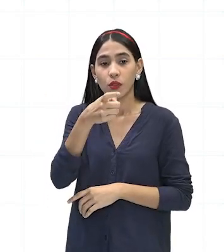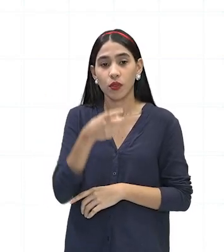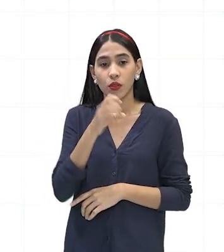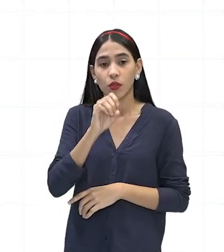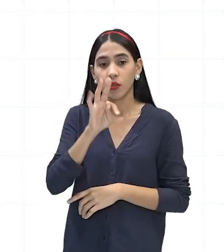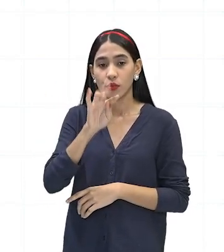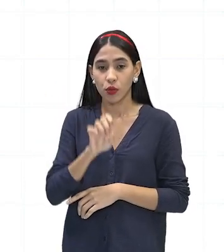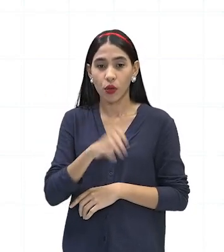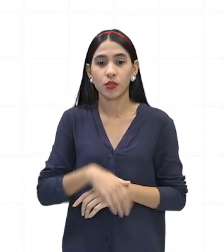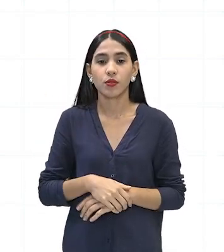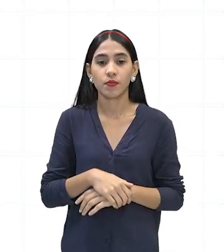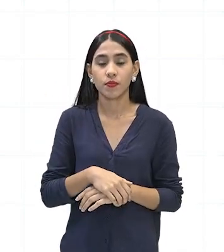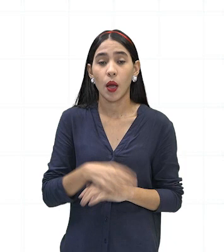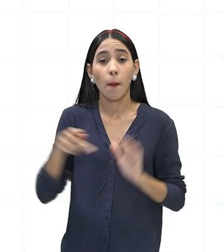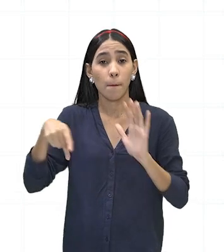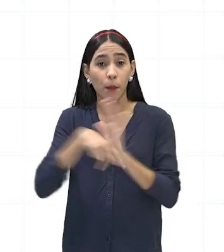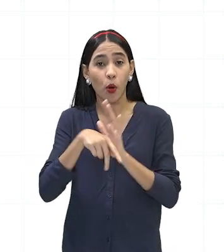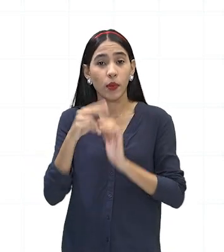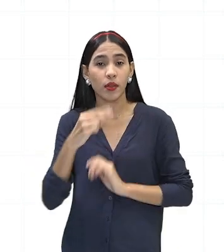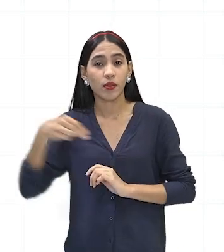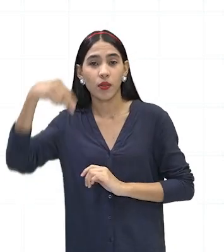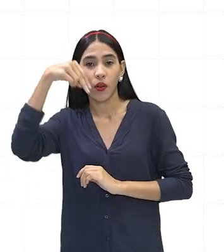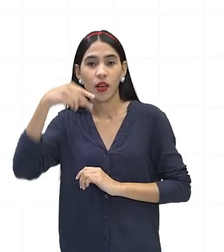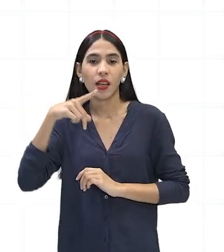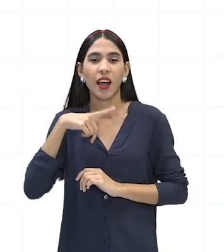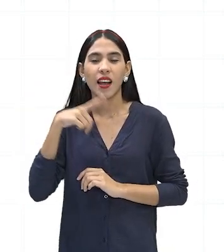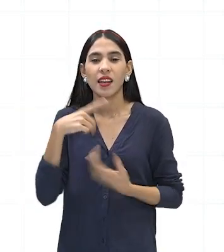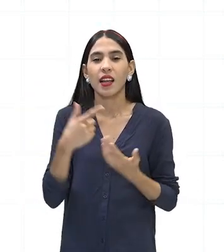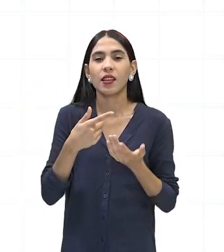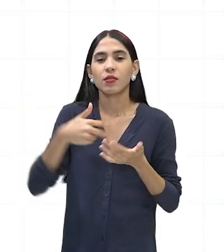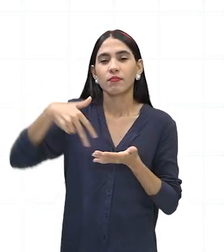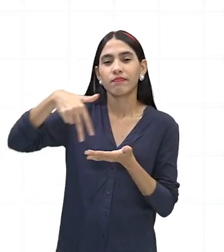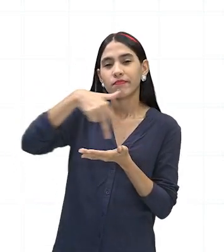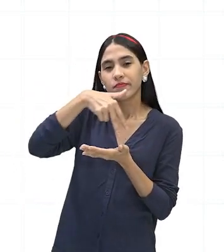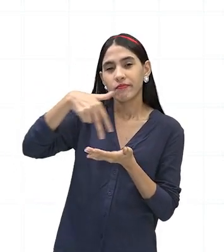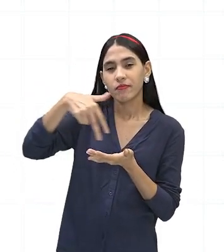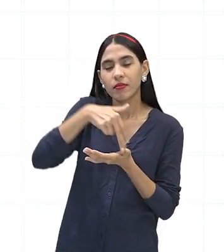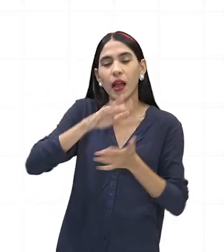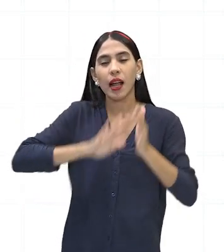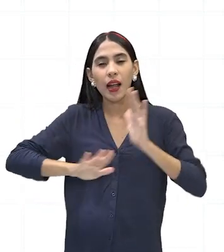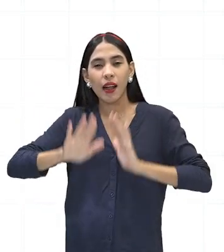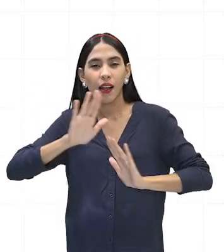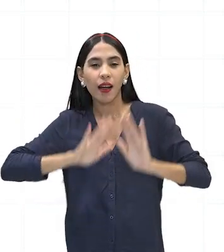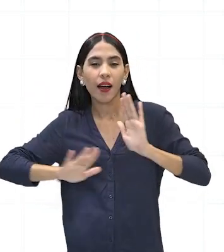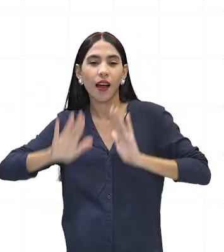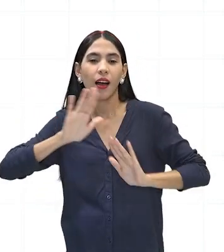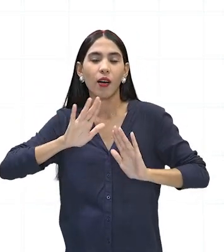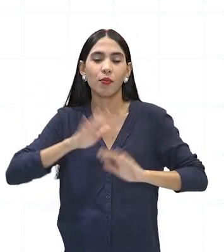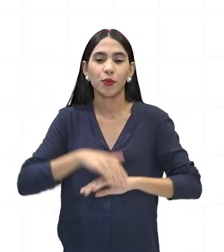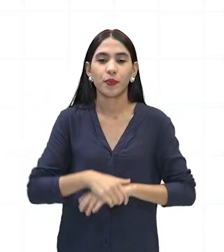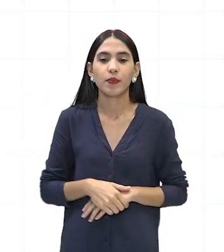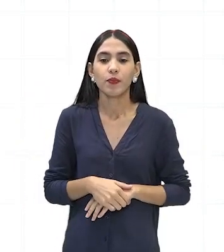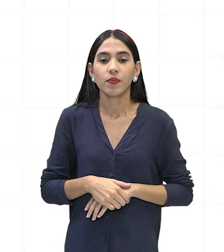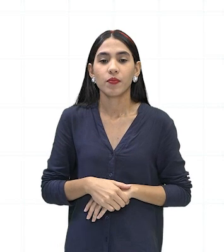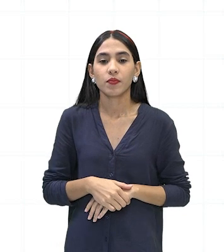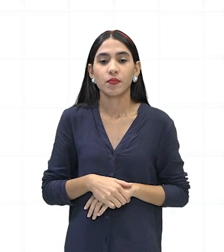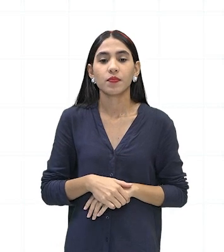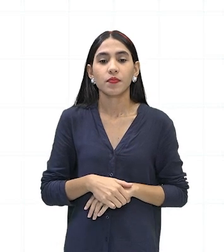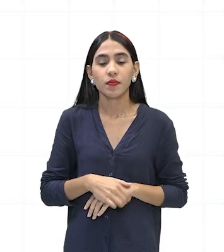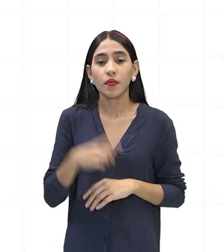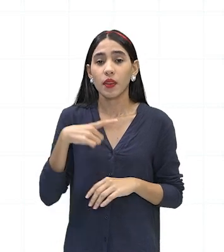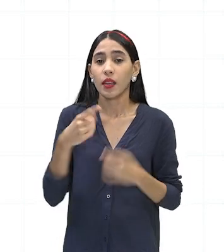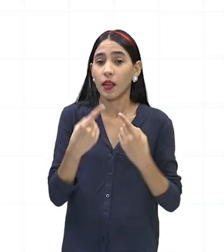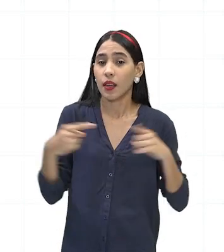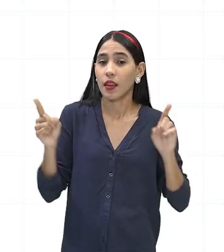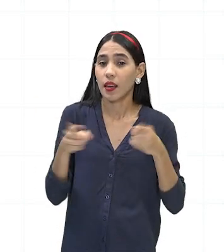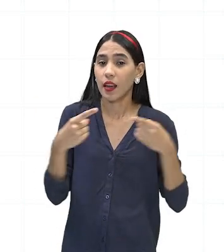é nordestina e tem um ritmo mais lento, ou seja, tem um compasso, né, mais lento. Suas melodias